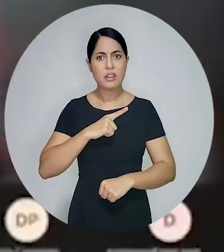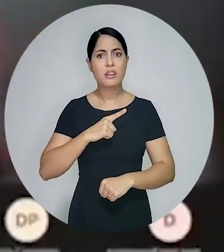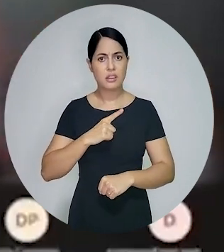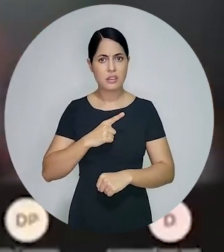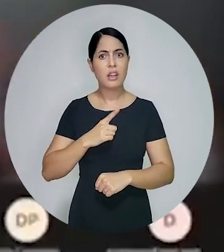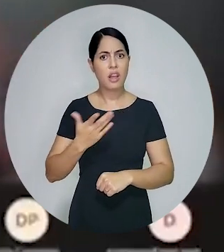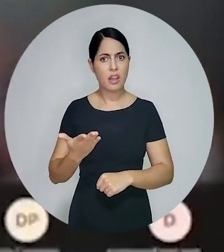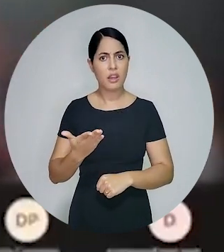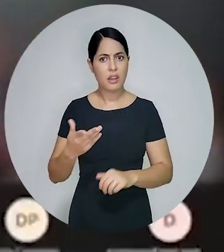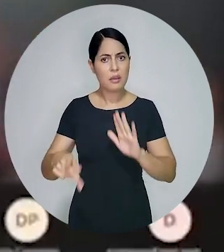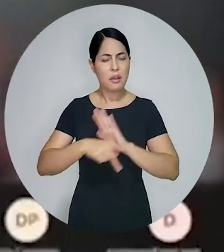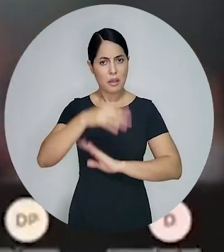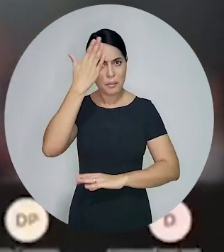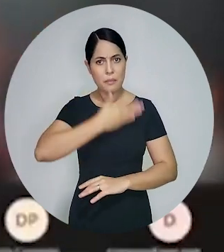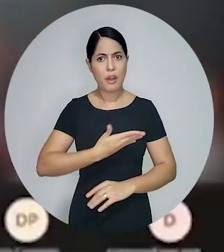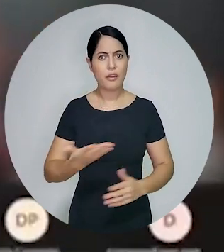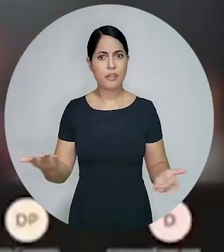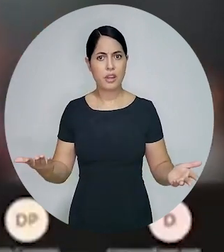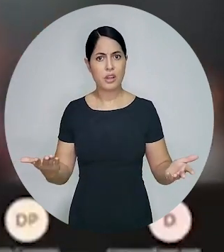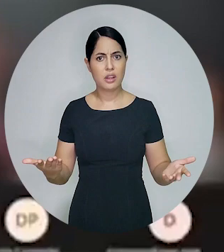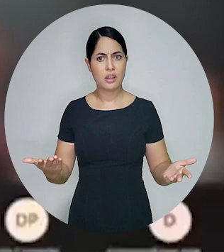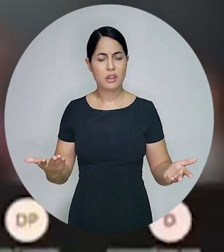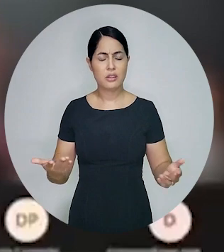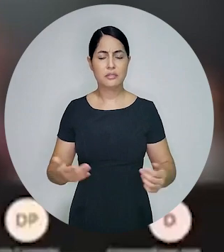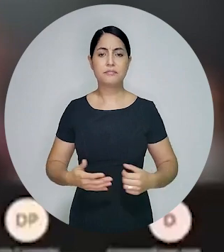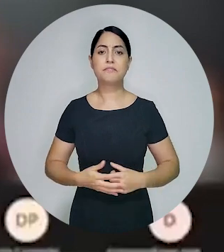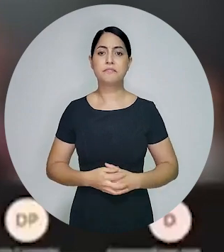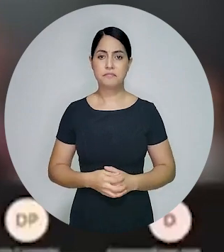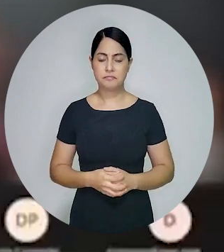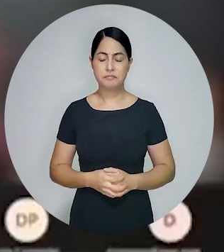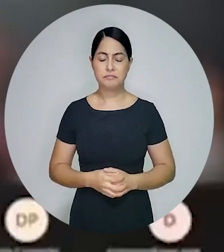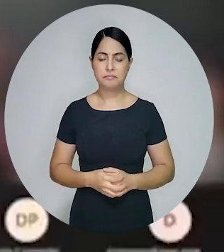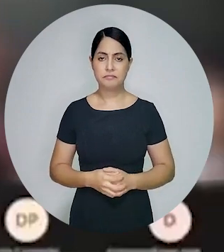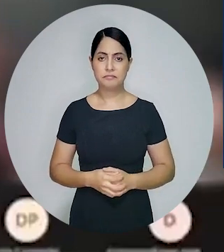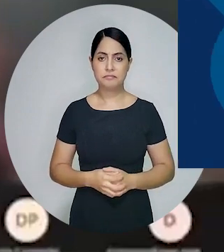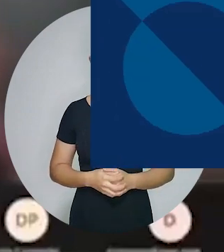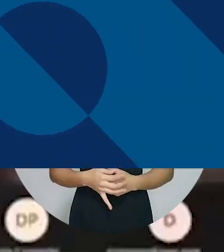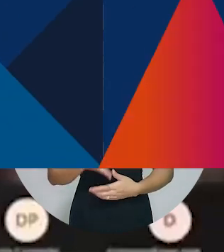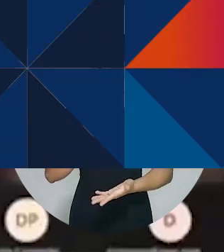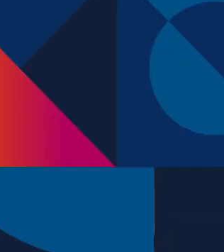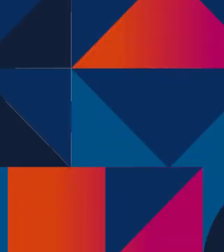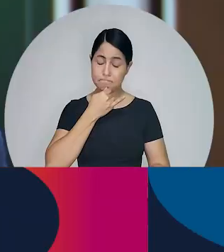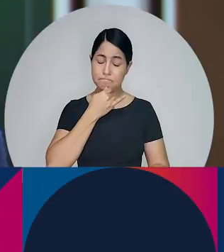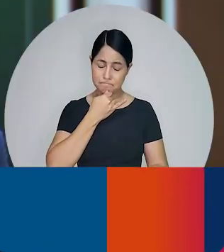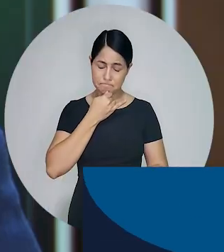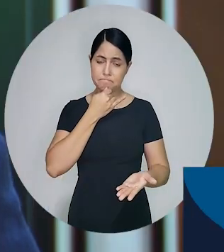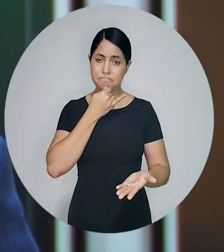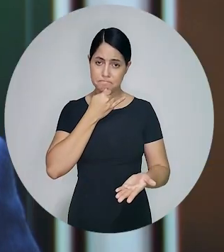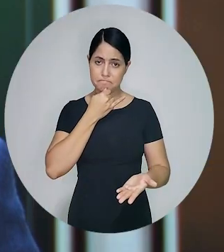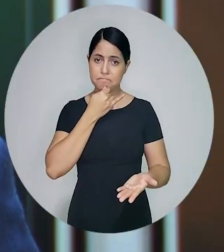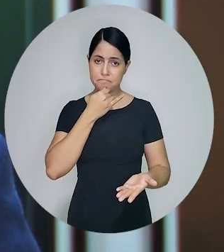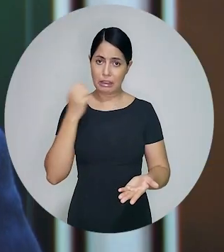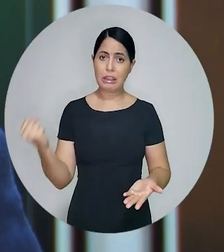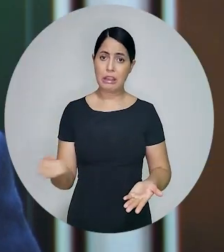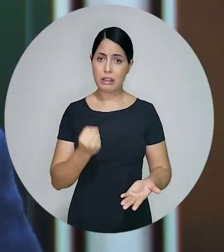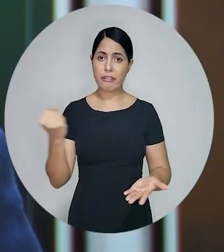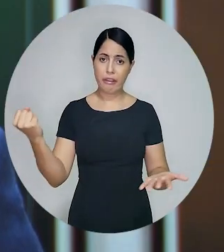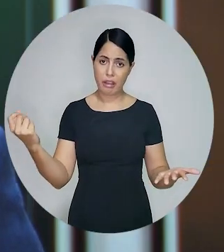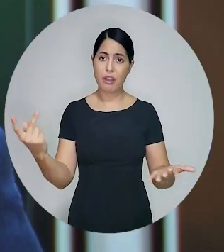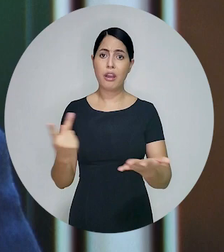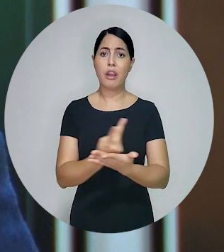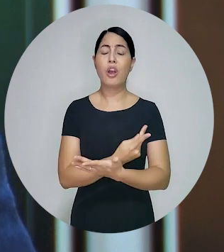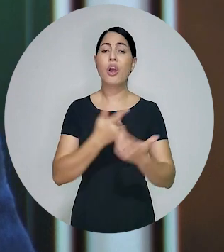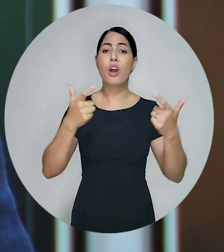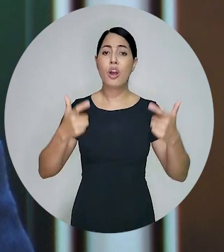gravado, doutor. Está no vídeo. E comunicar também a conselho do Ministério Público. Absolutamente